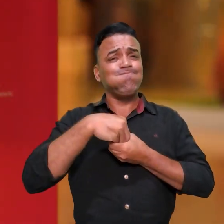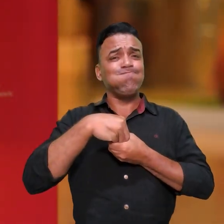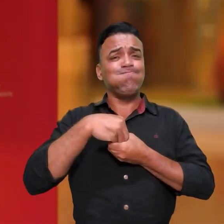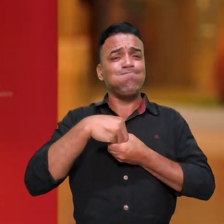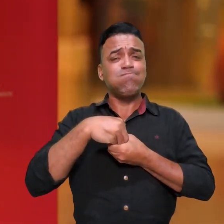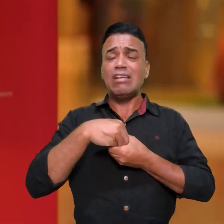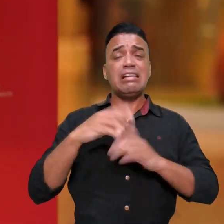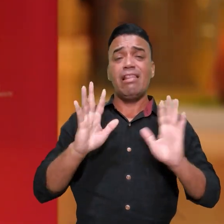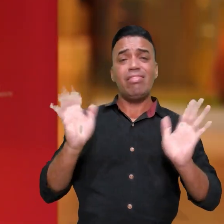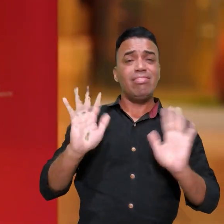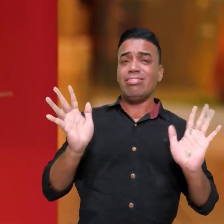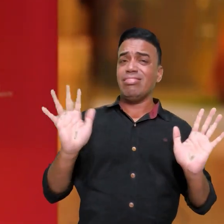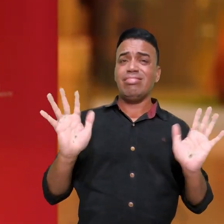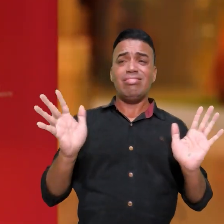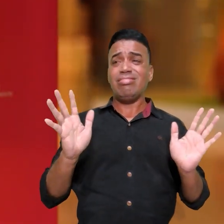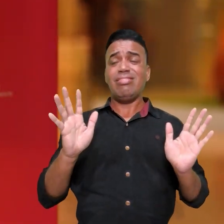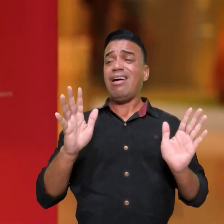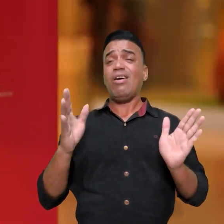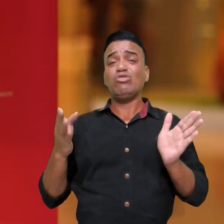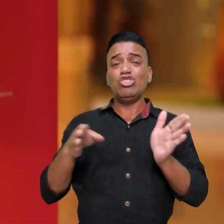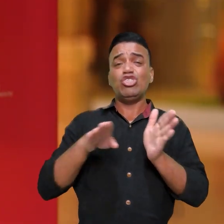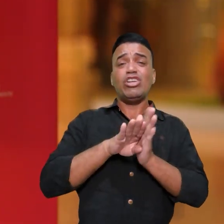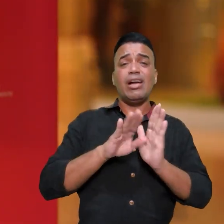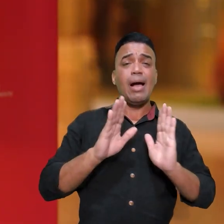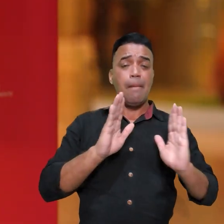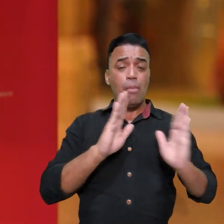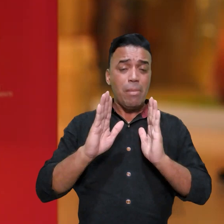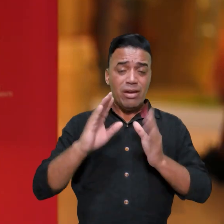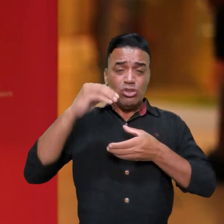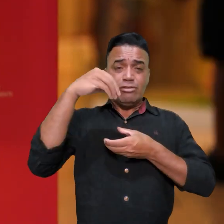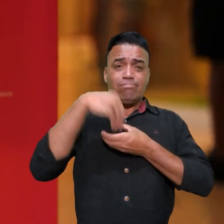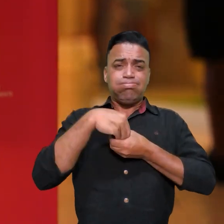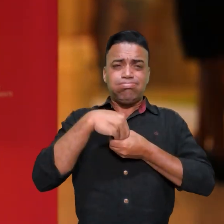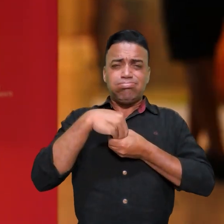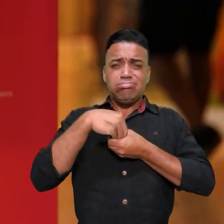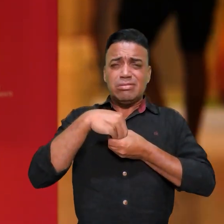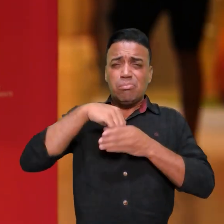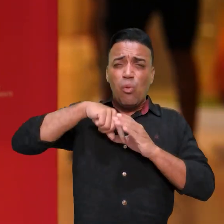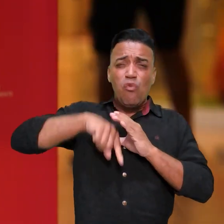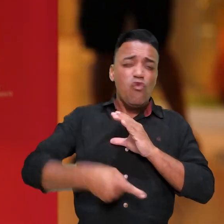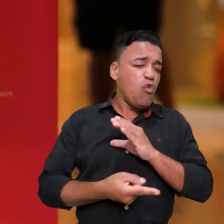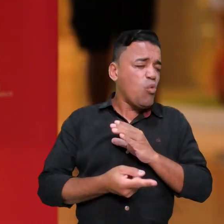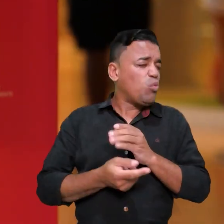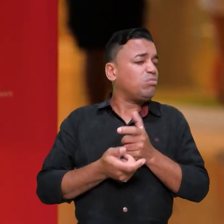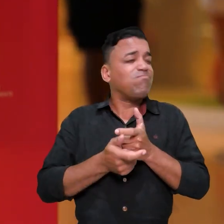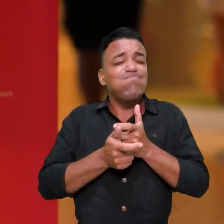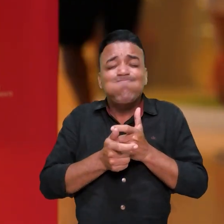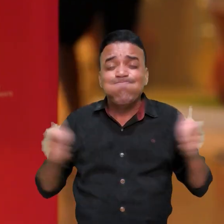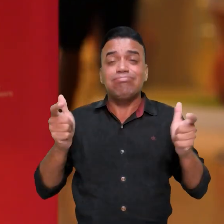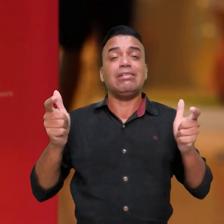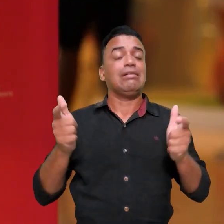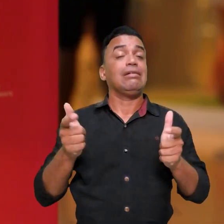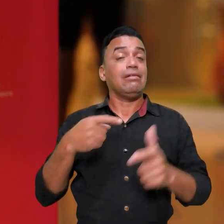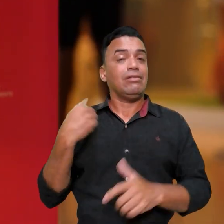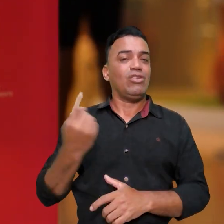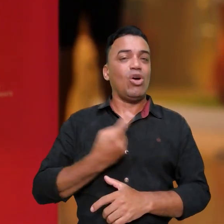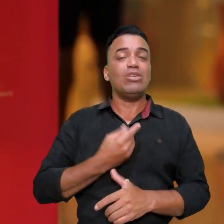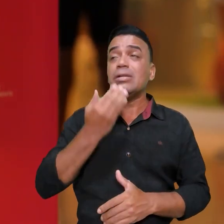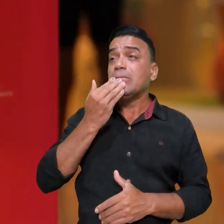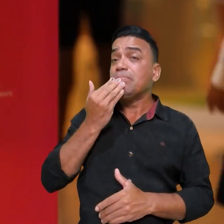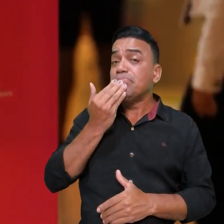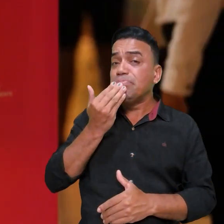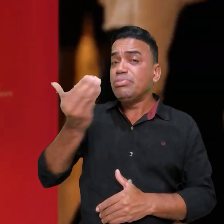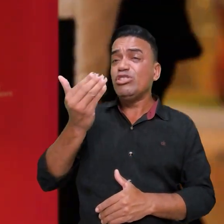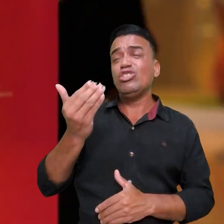local de chegar a um momento de introspecção tamanha, que a gente chega a pedir